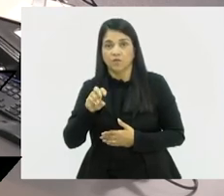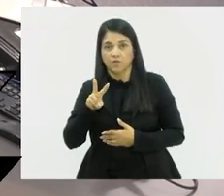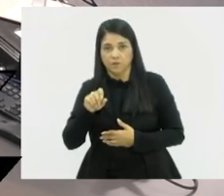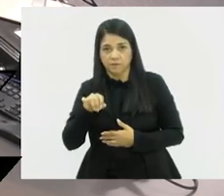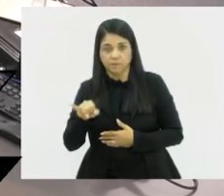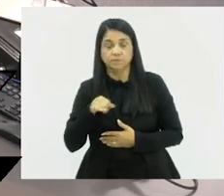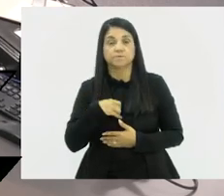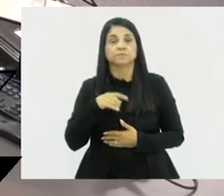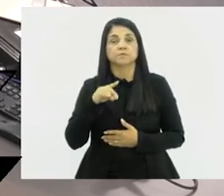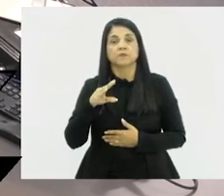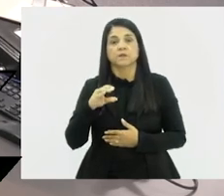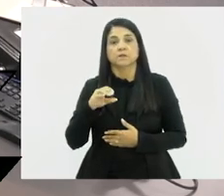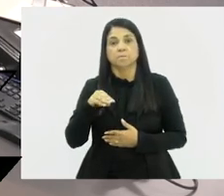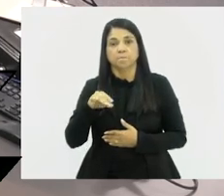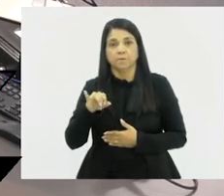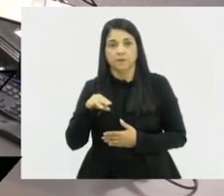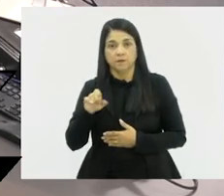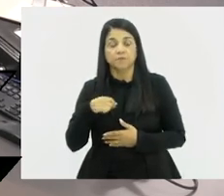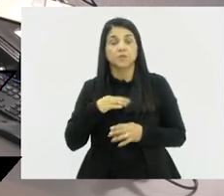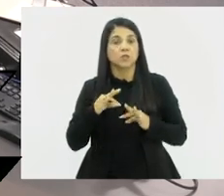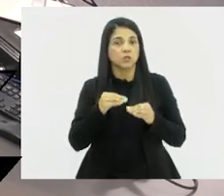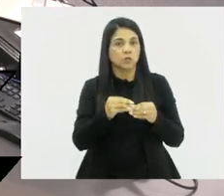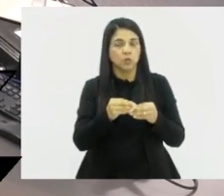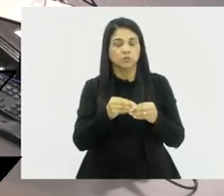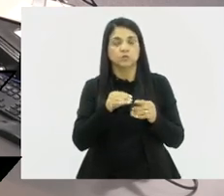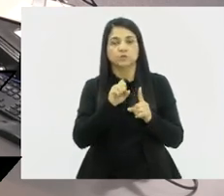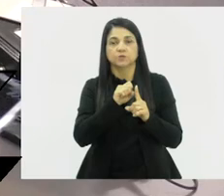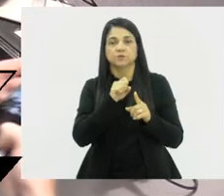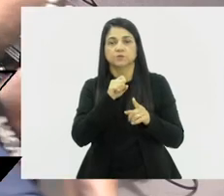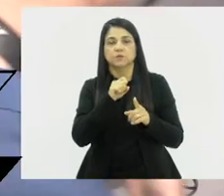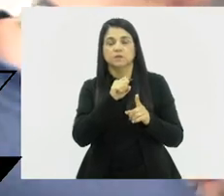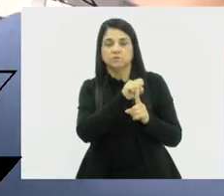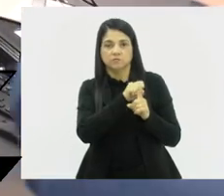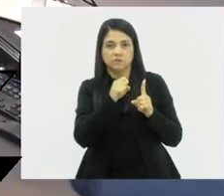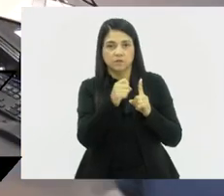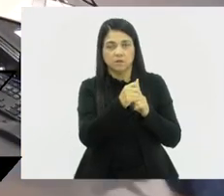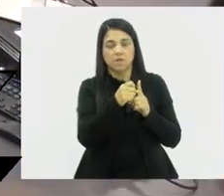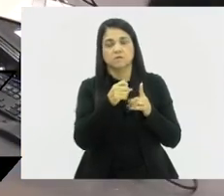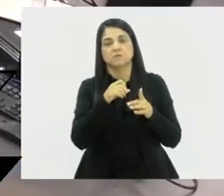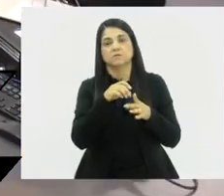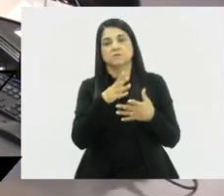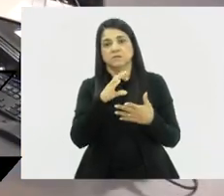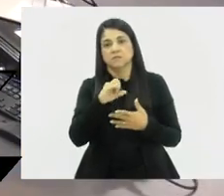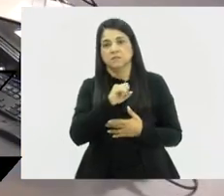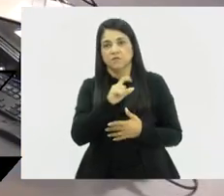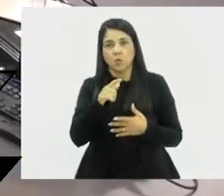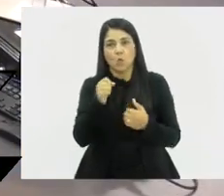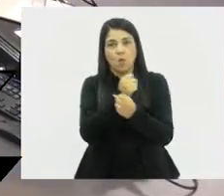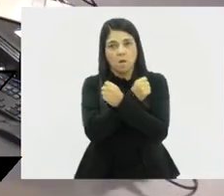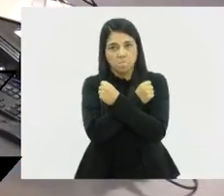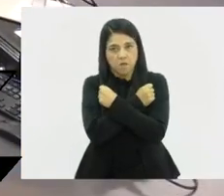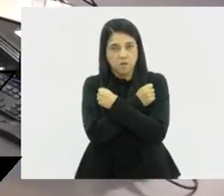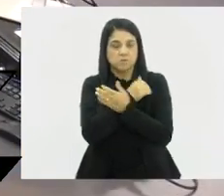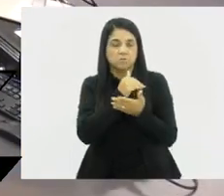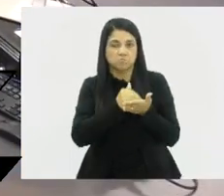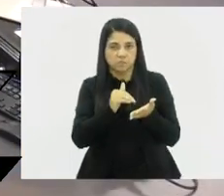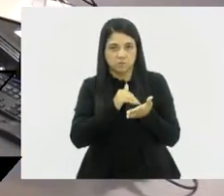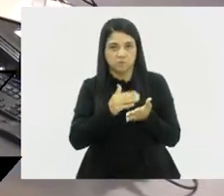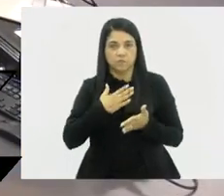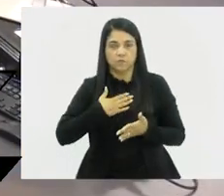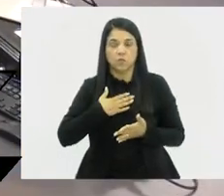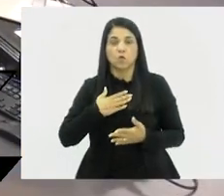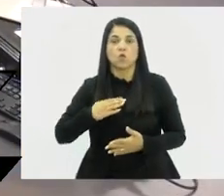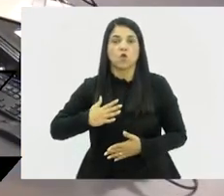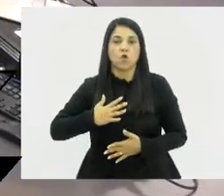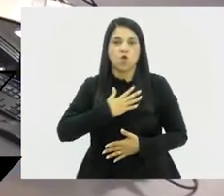aqui presentes e membros da sociedade civil que compõem essa audiência pública. Trago o fraternal abraço do meu secretário, Coronel